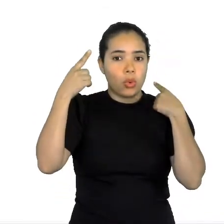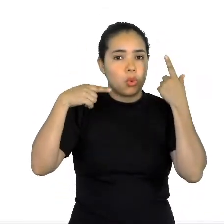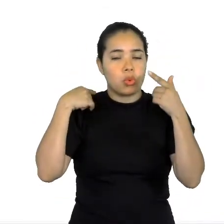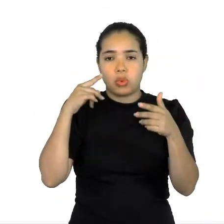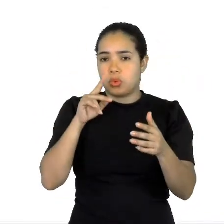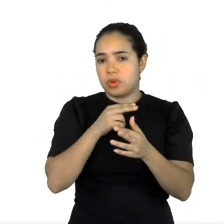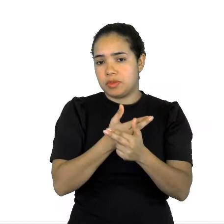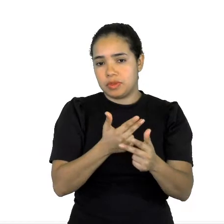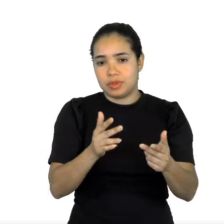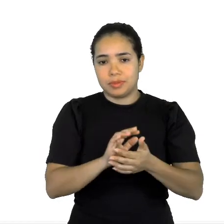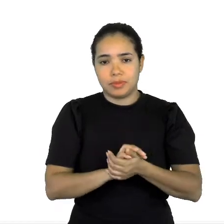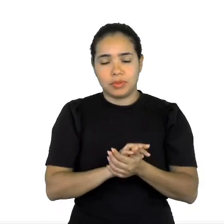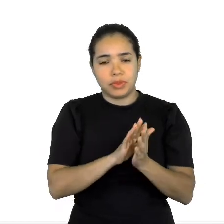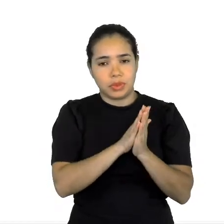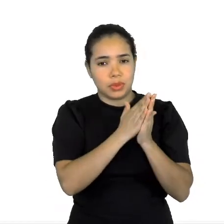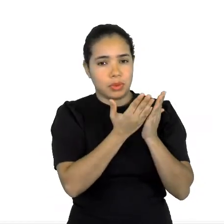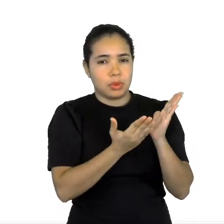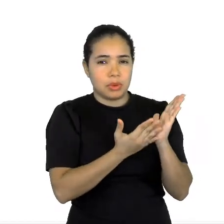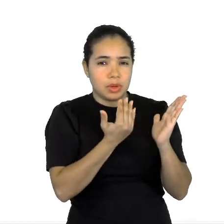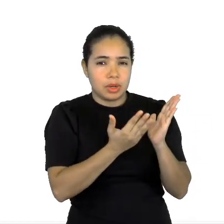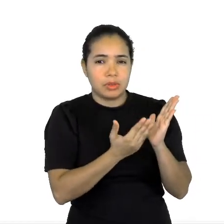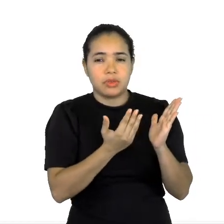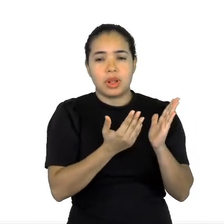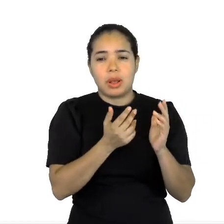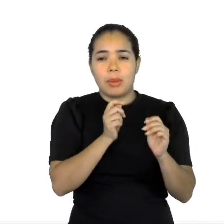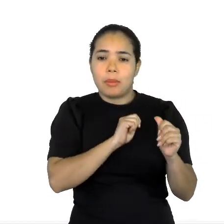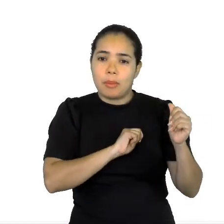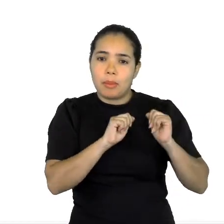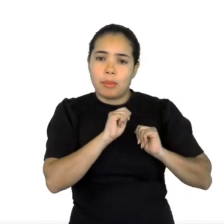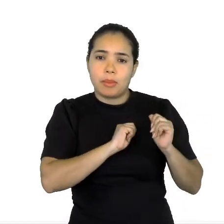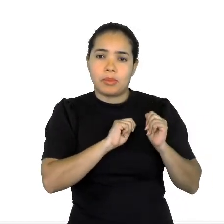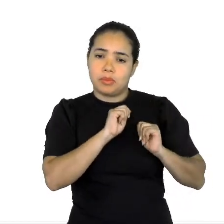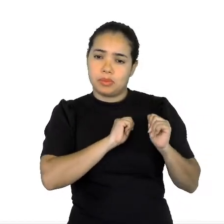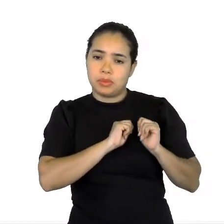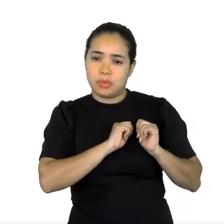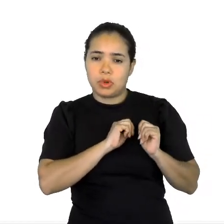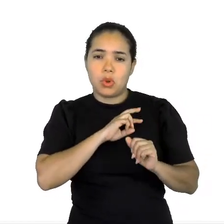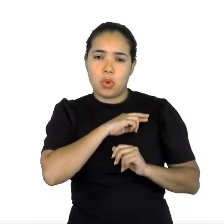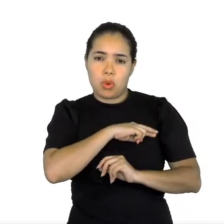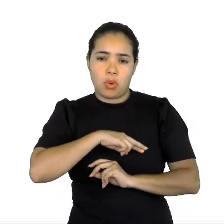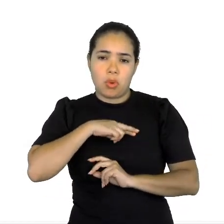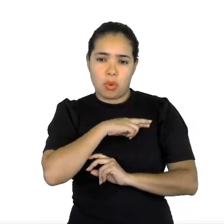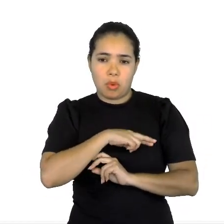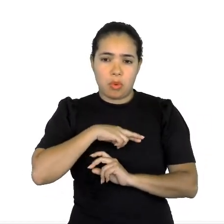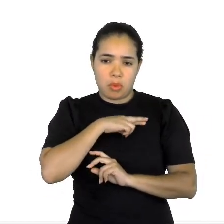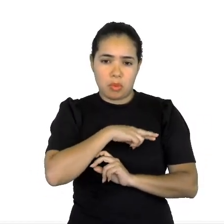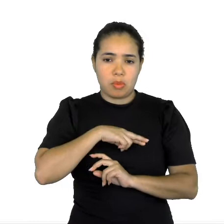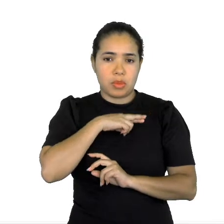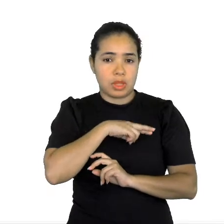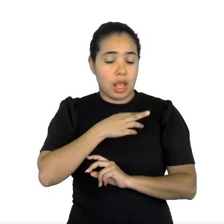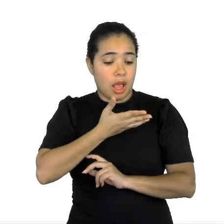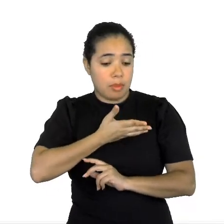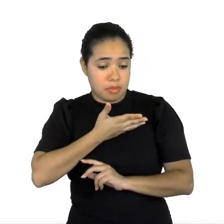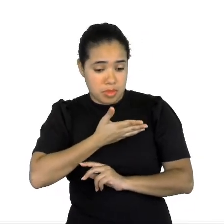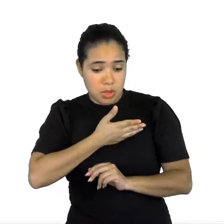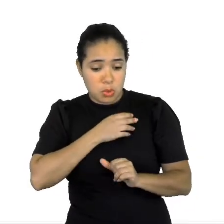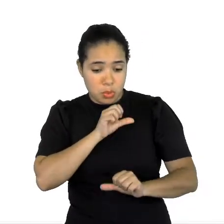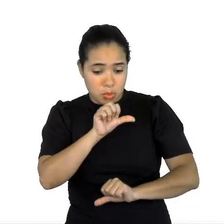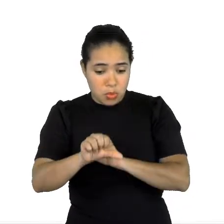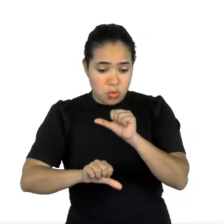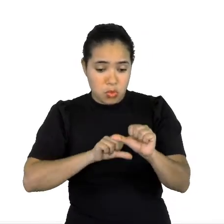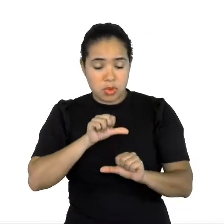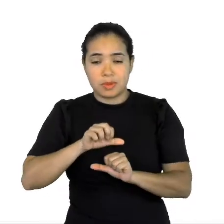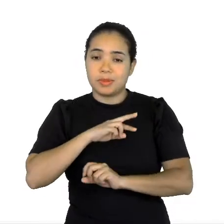O livro retrata um épico romance em que uma amizade se torna amor, fazendo com que o